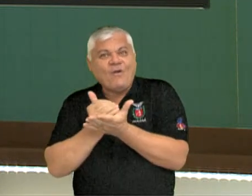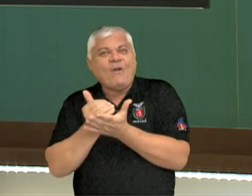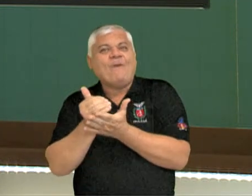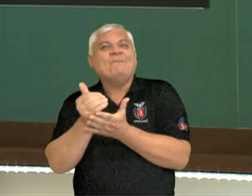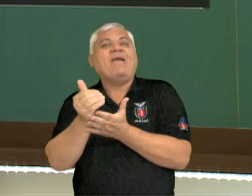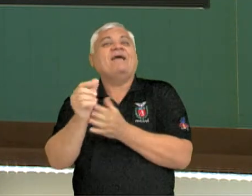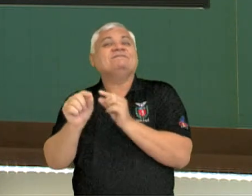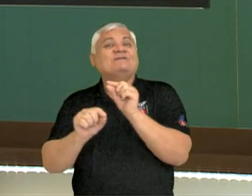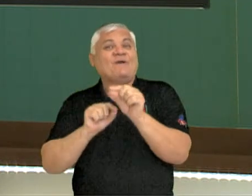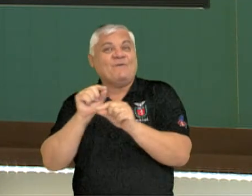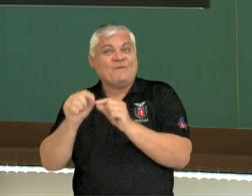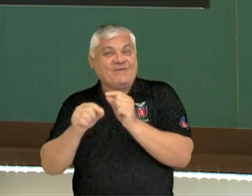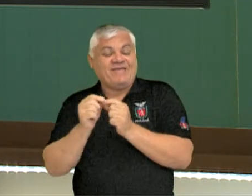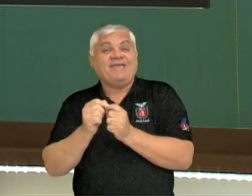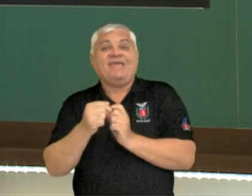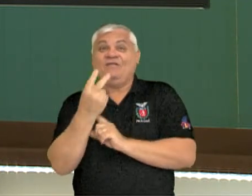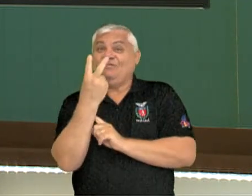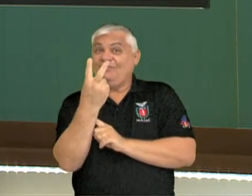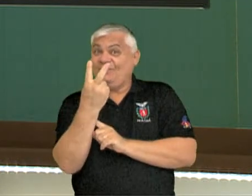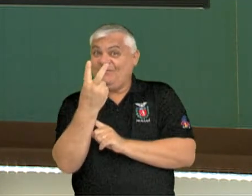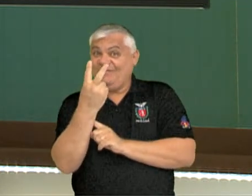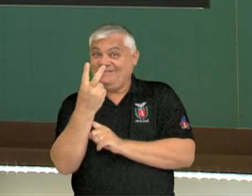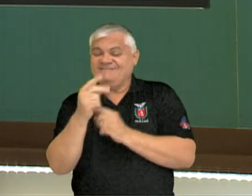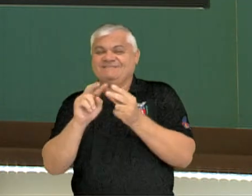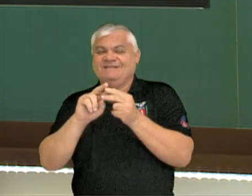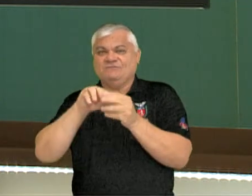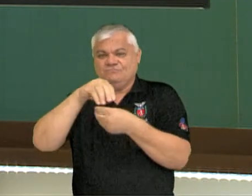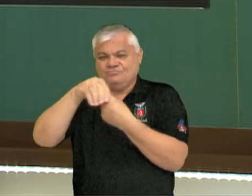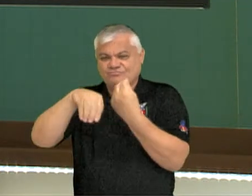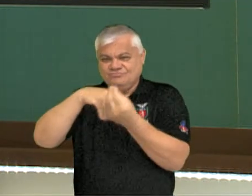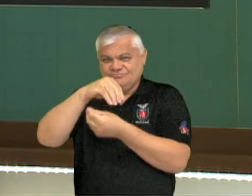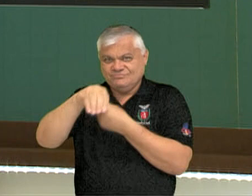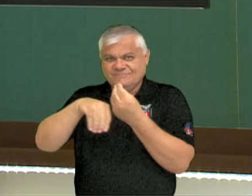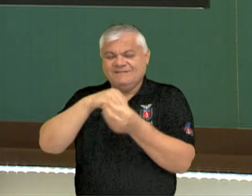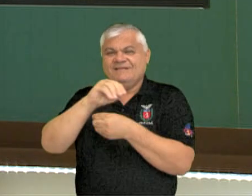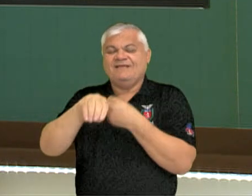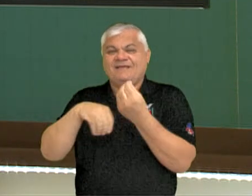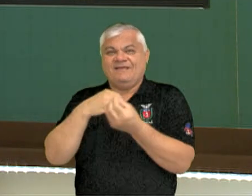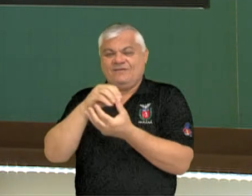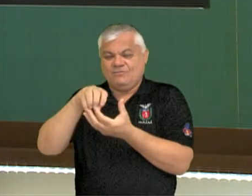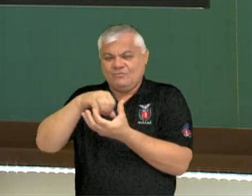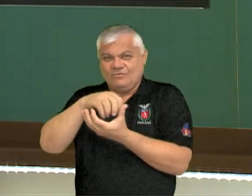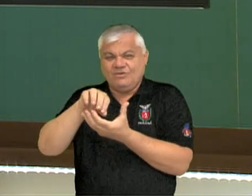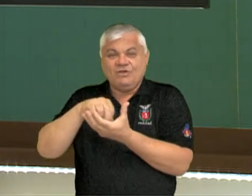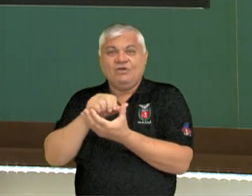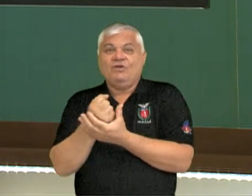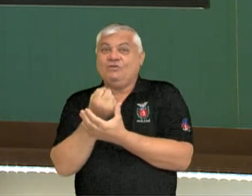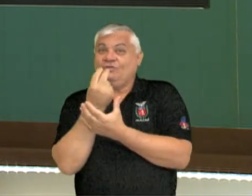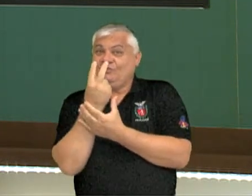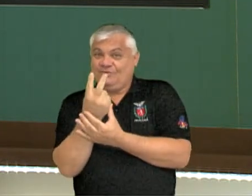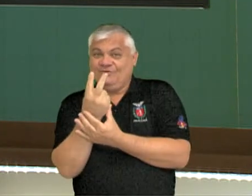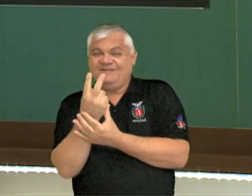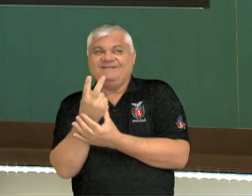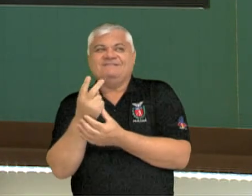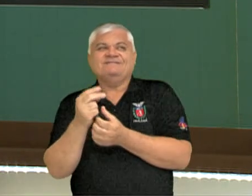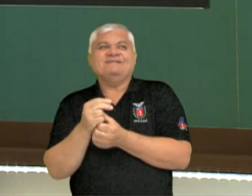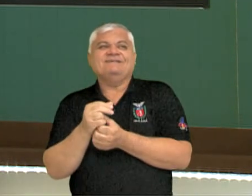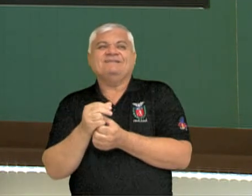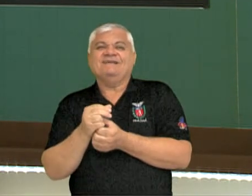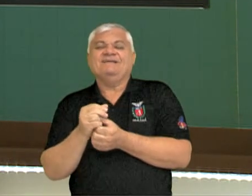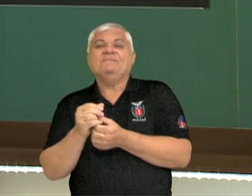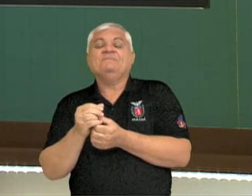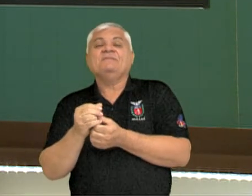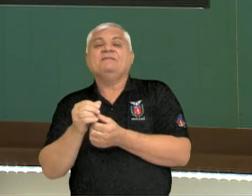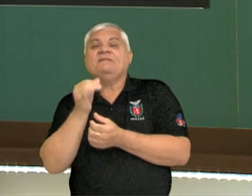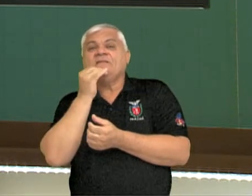agora diploide, 2N, porque juntamos um gameta haploide com outro gameta haploide, N mais N, igual a